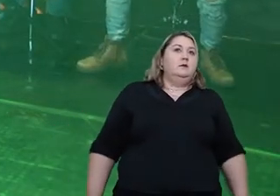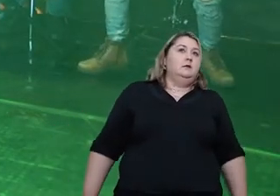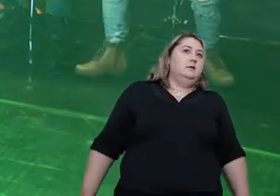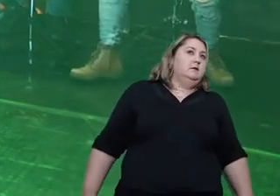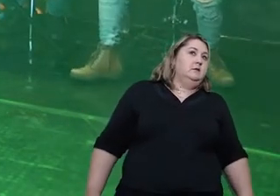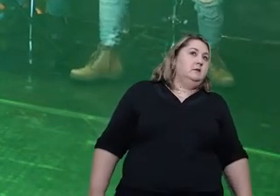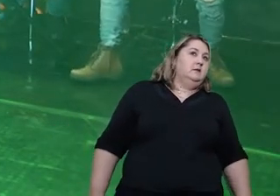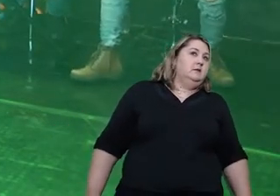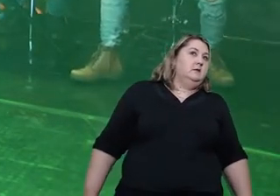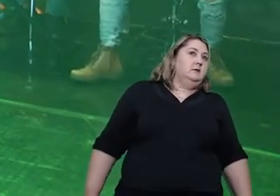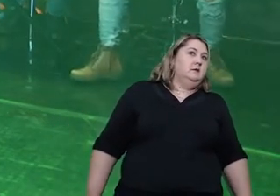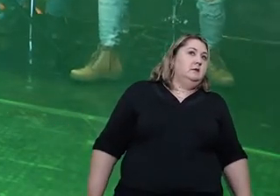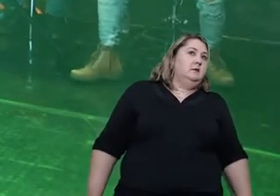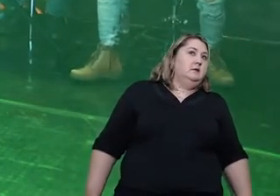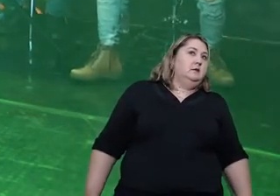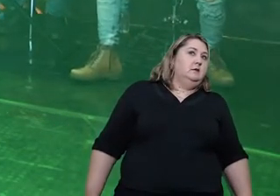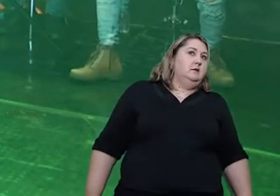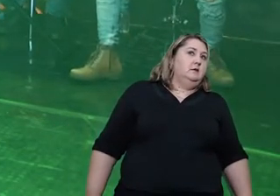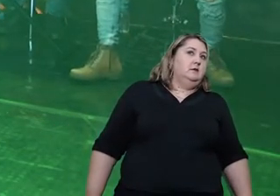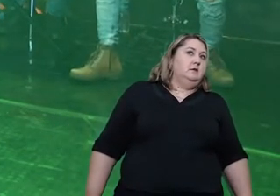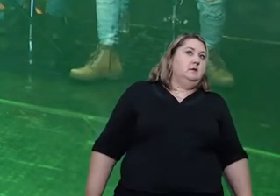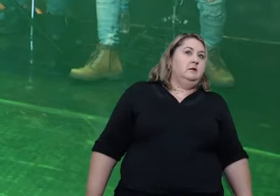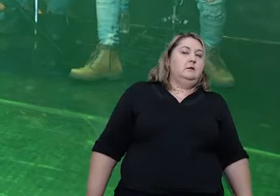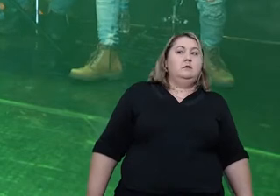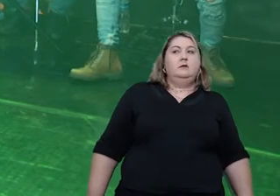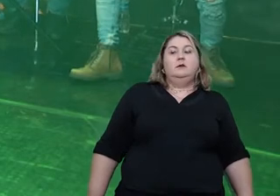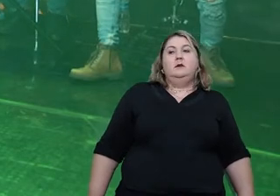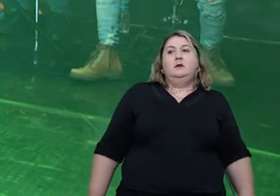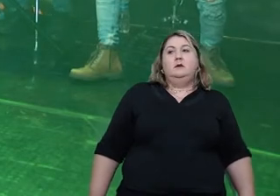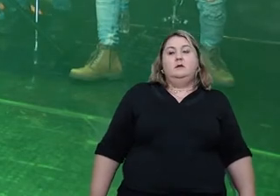Ei, ei, ei. Tá saindo?